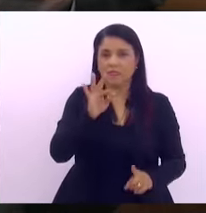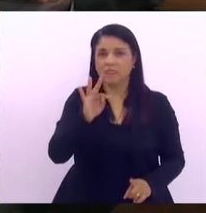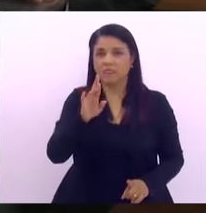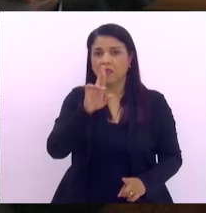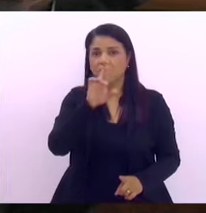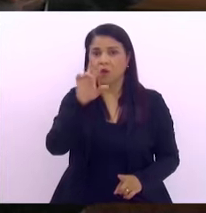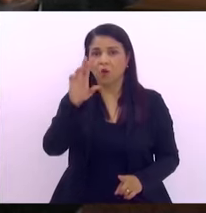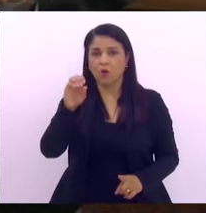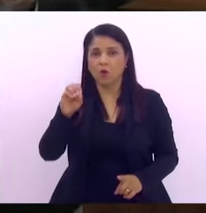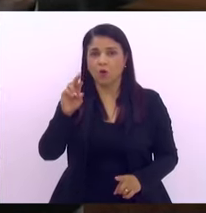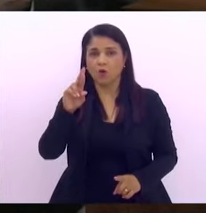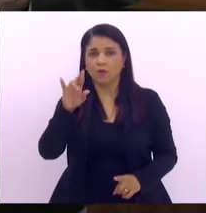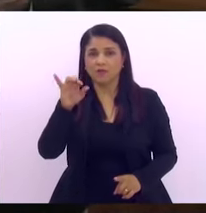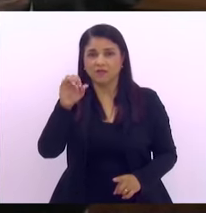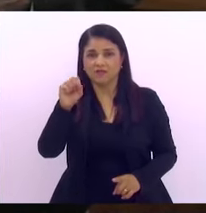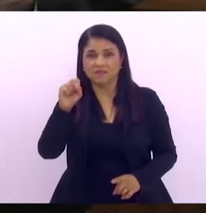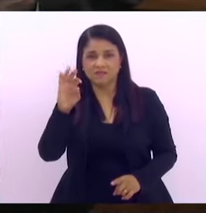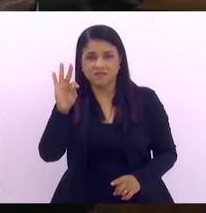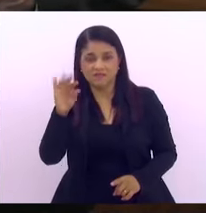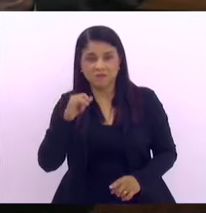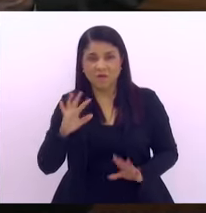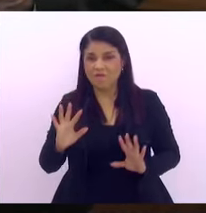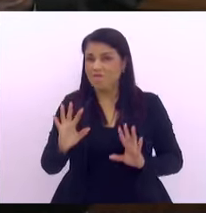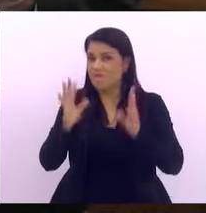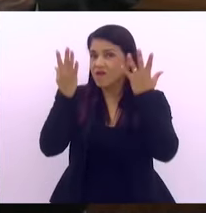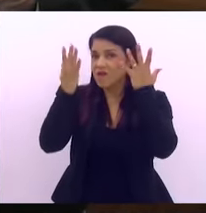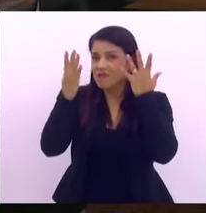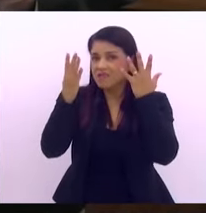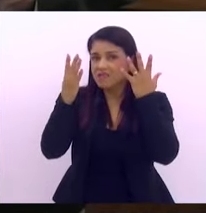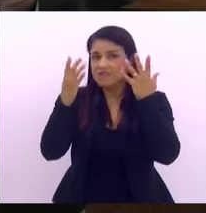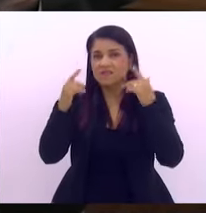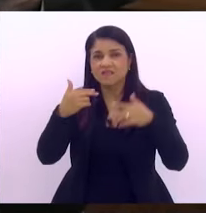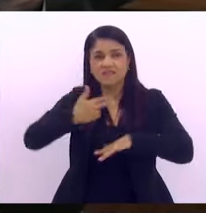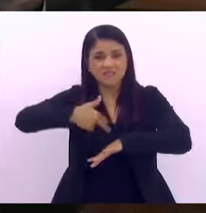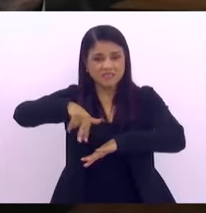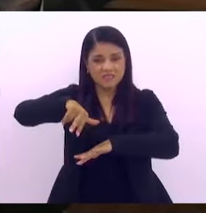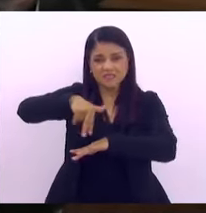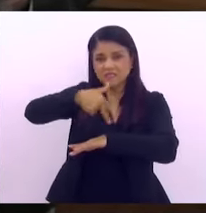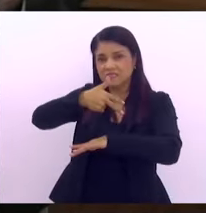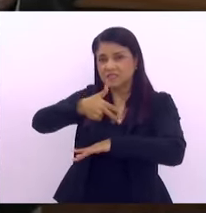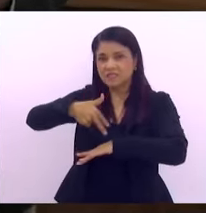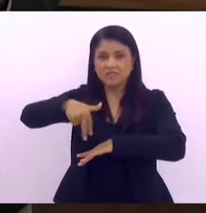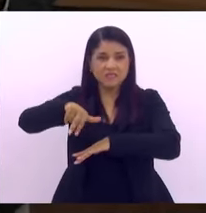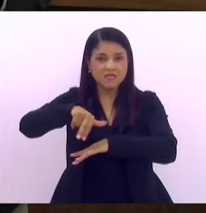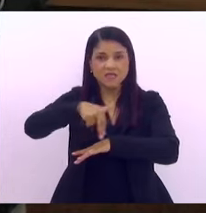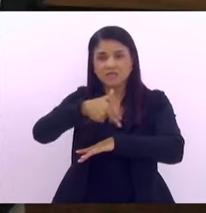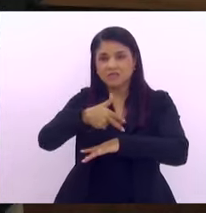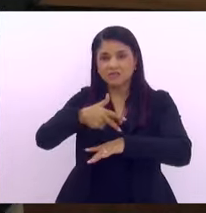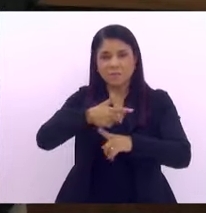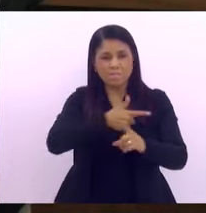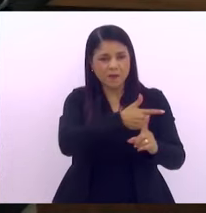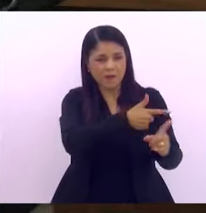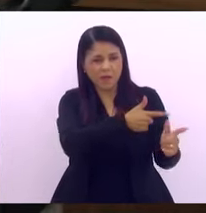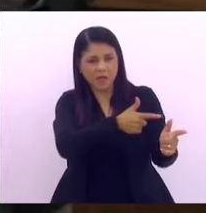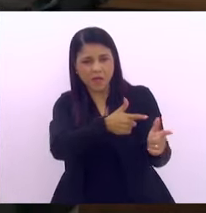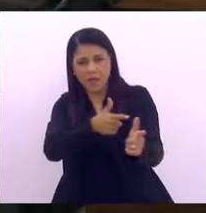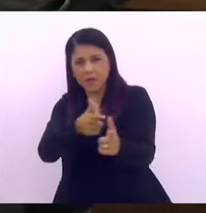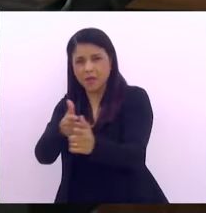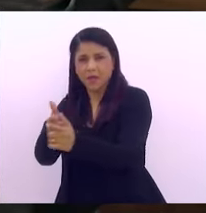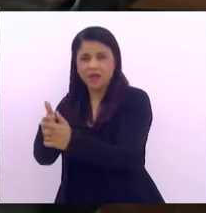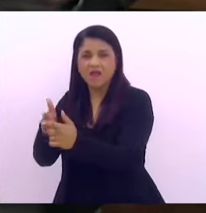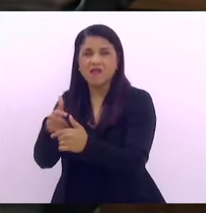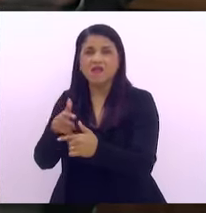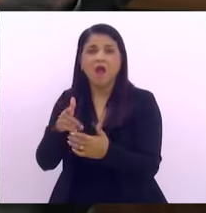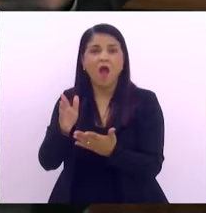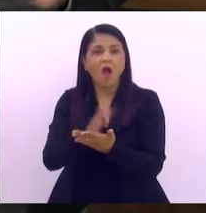com 250 pessoas que estavam dançando numa rave, que foram assassinadas, algumas das